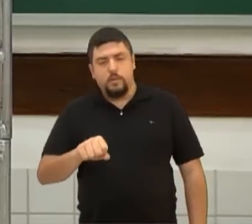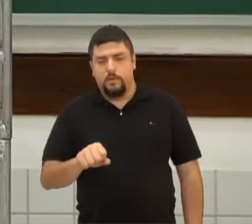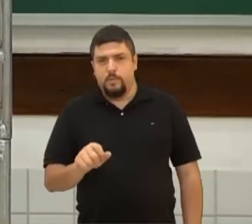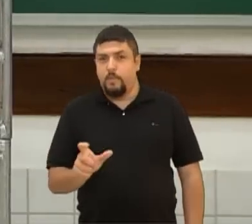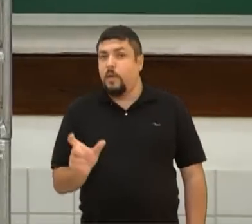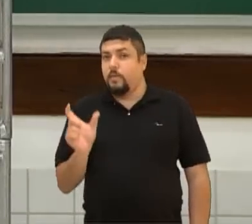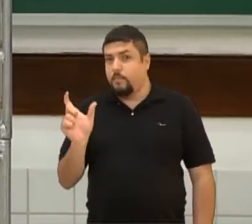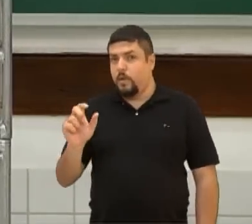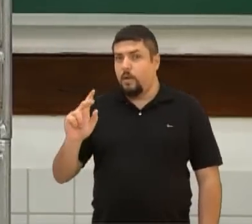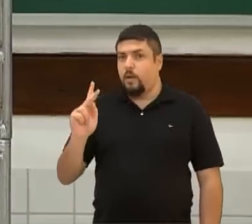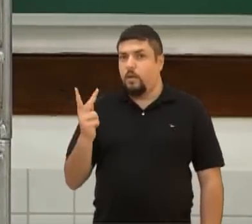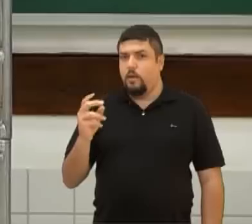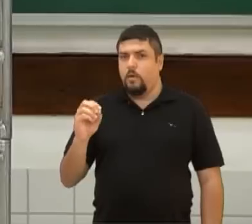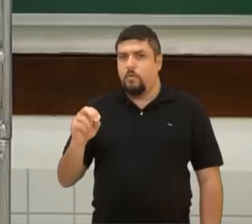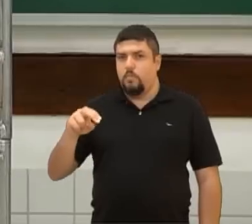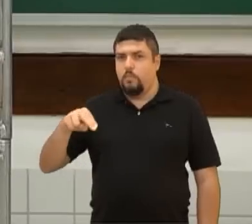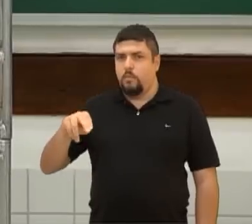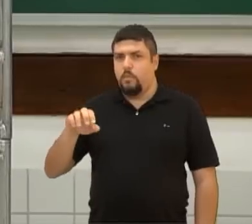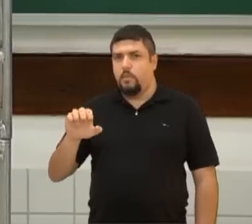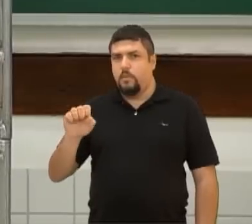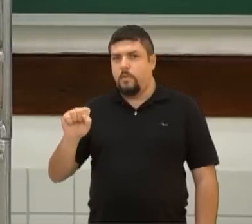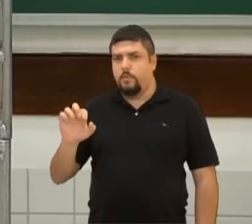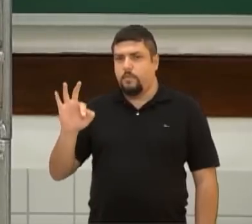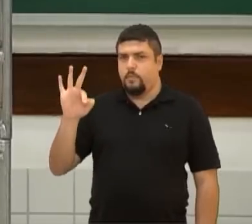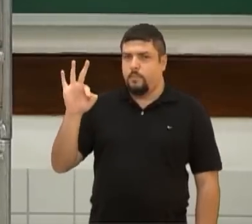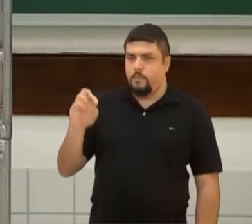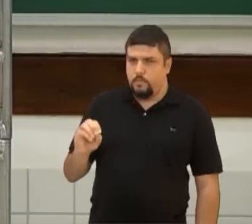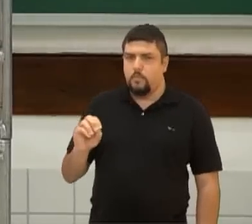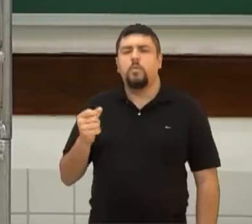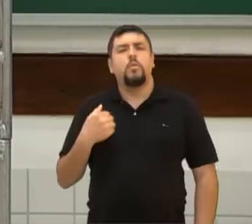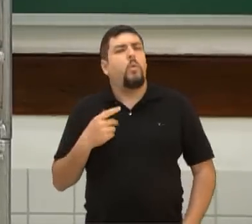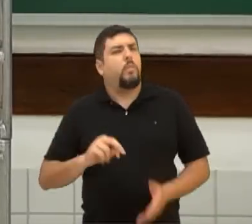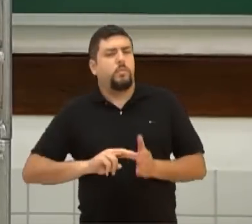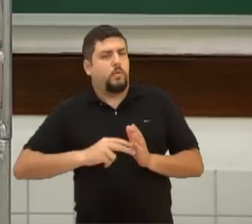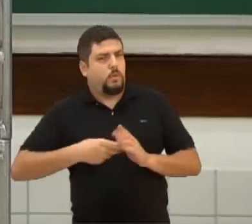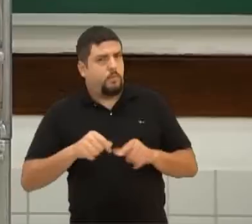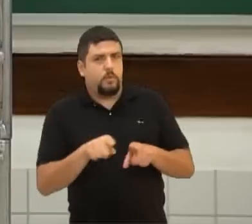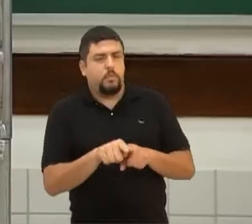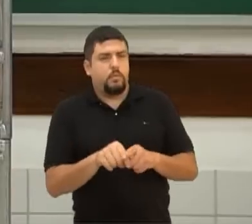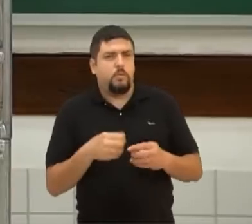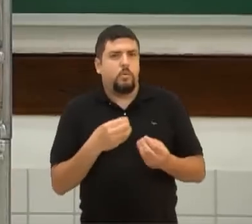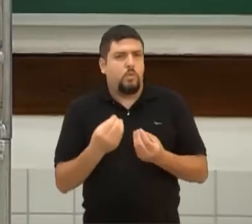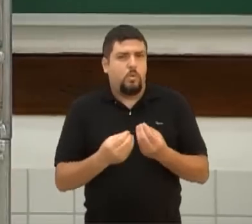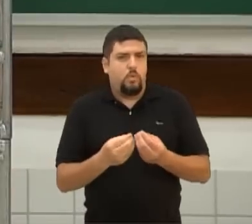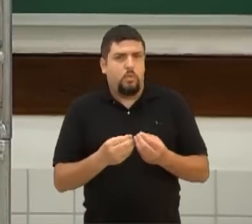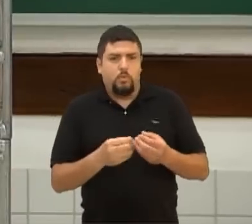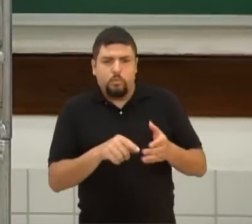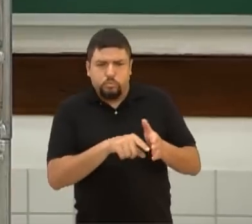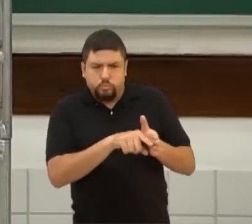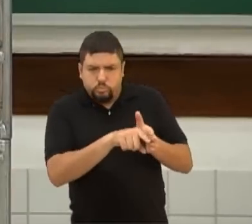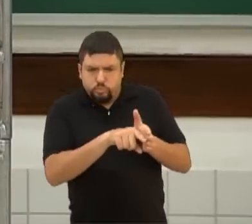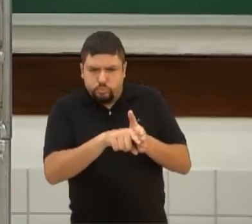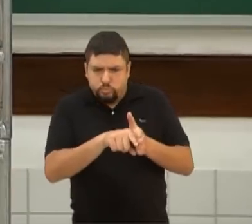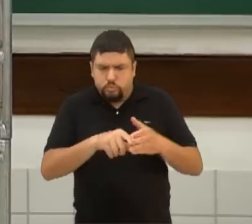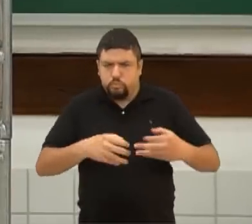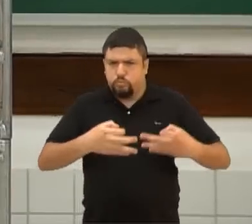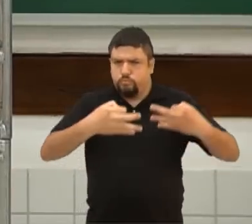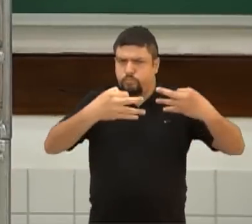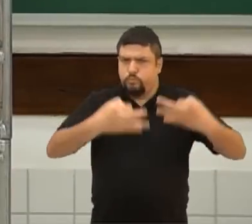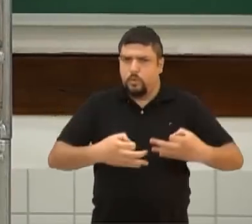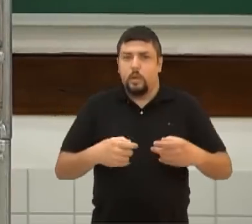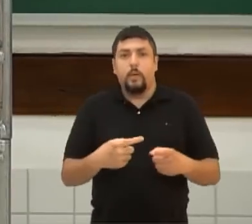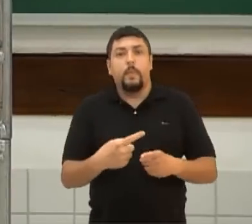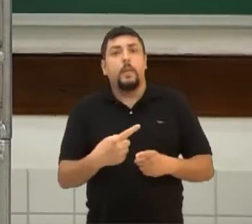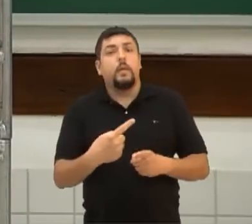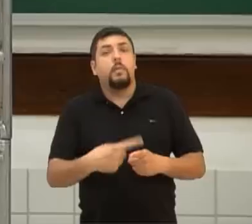gente usa aí em probabilidade, nos cálculos e análise combinatória também, um dado é honesto porque todas